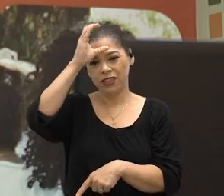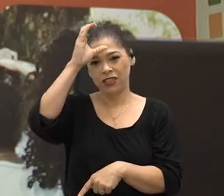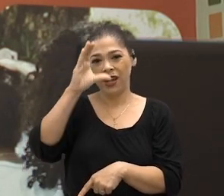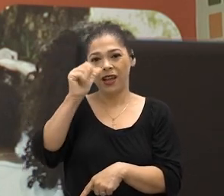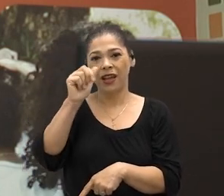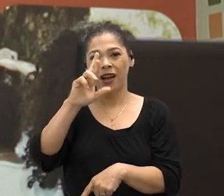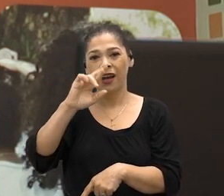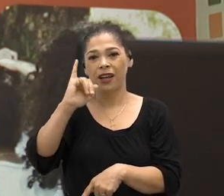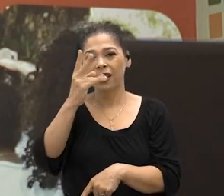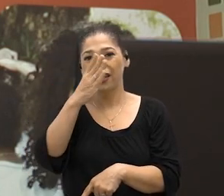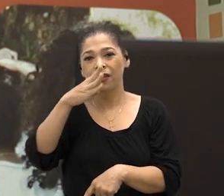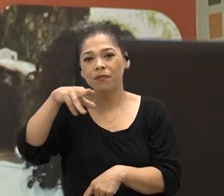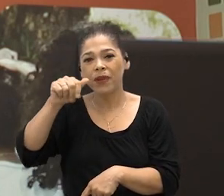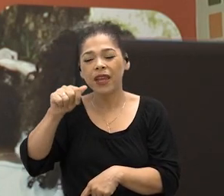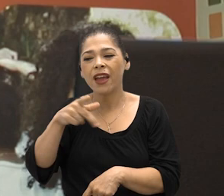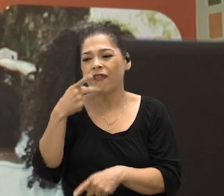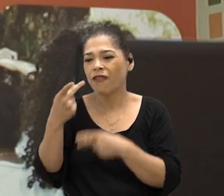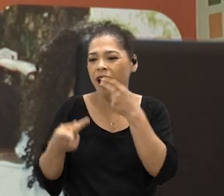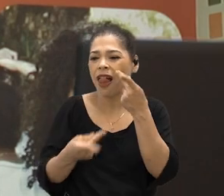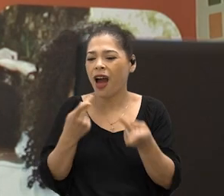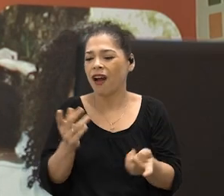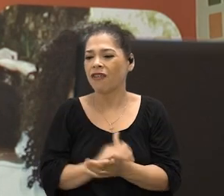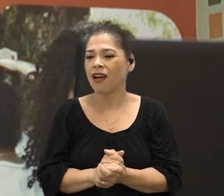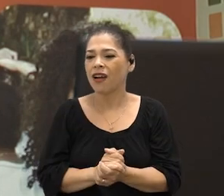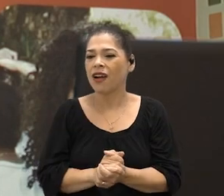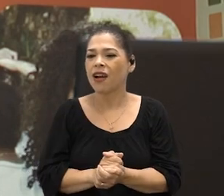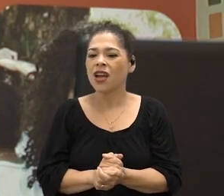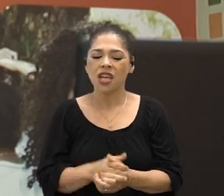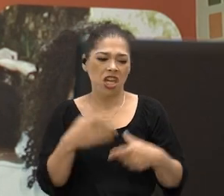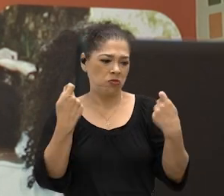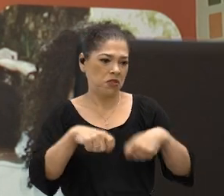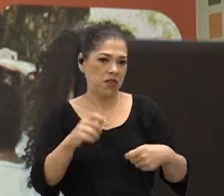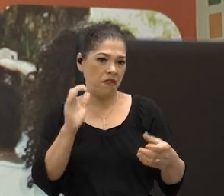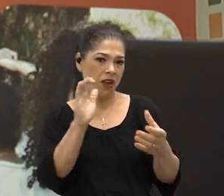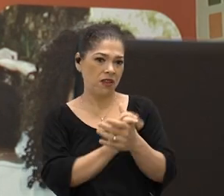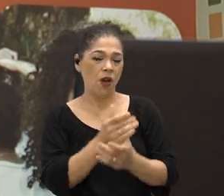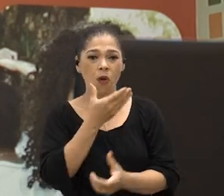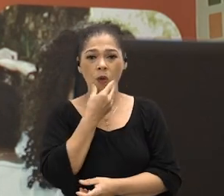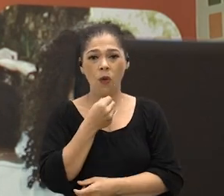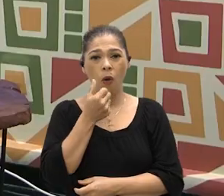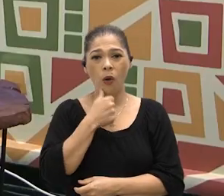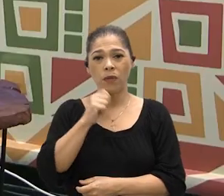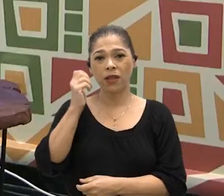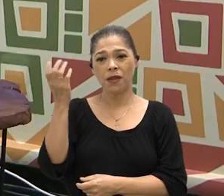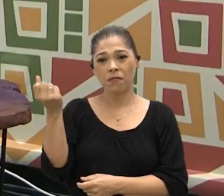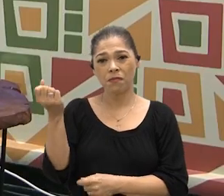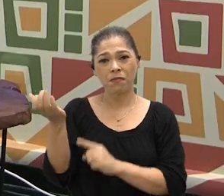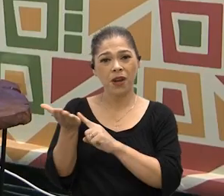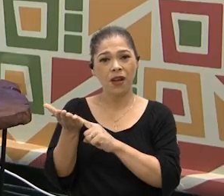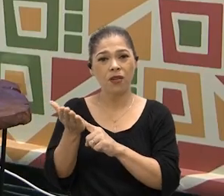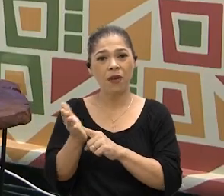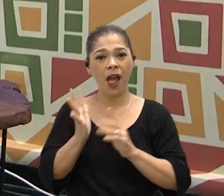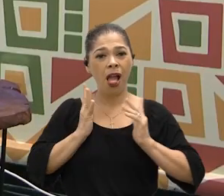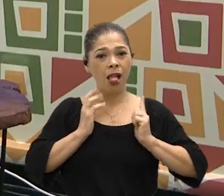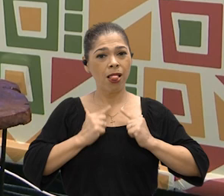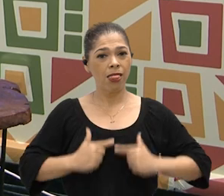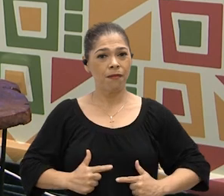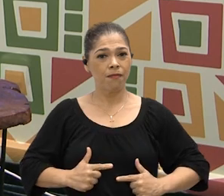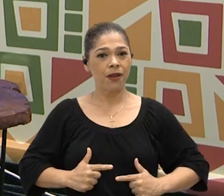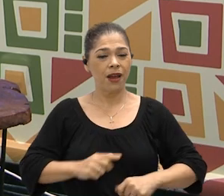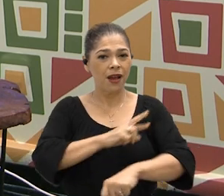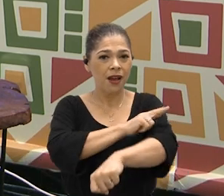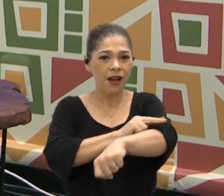tia minha cara bem né de barbado e dizer que nós deveríamos nos casar com homens brancos para limpar a raça